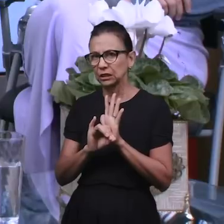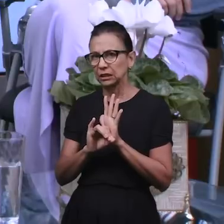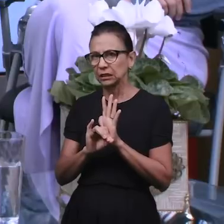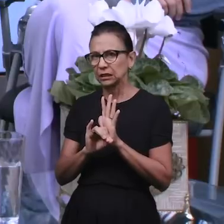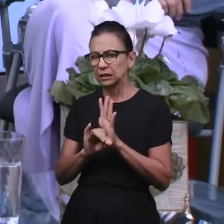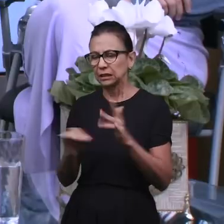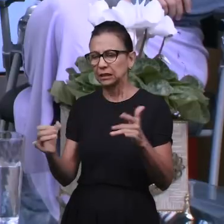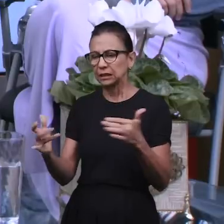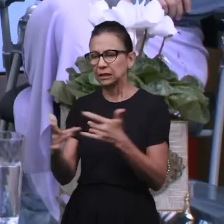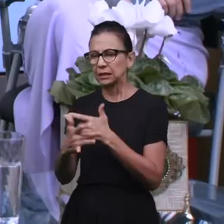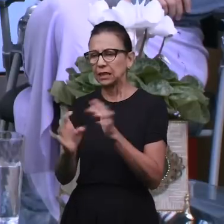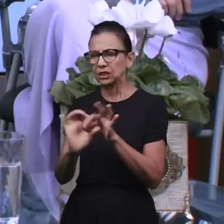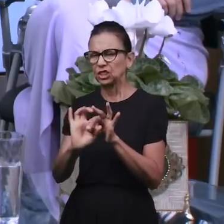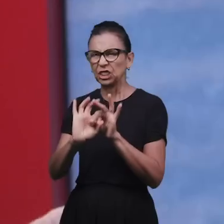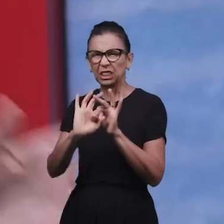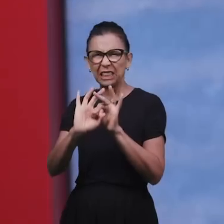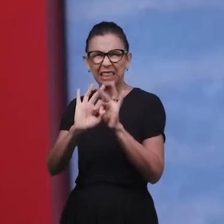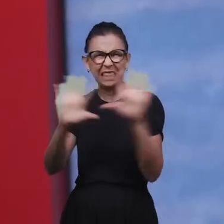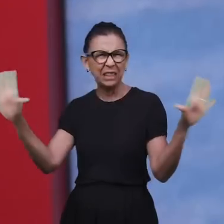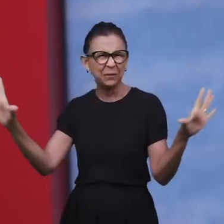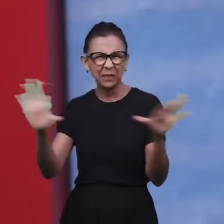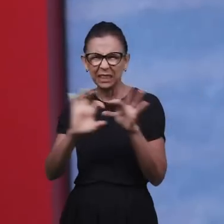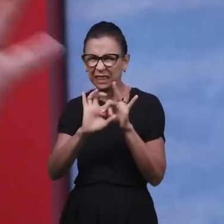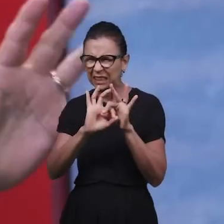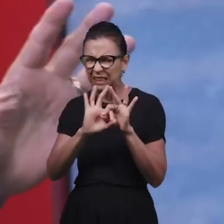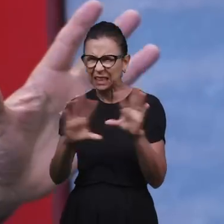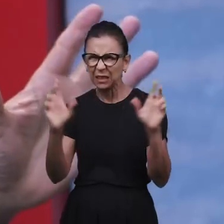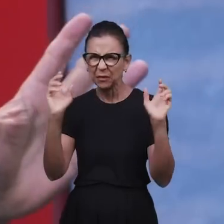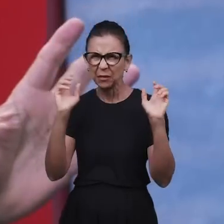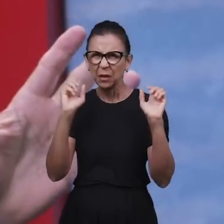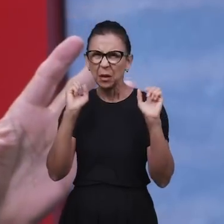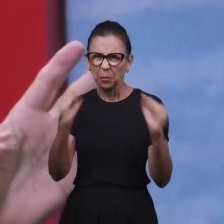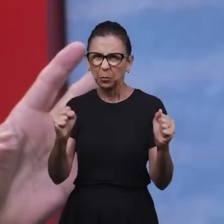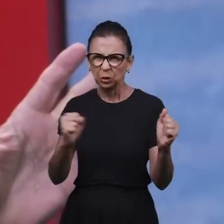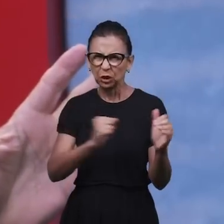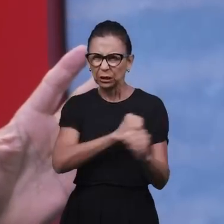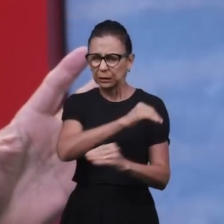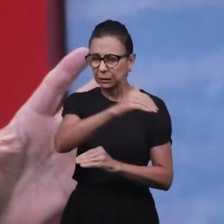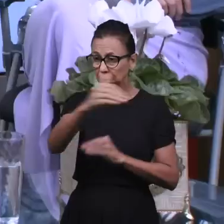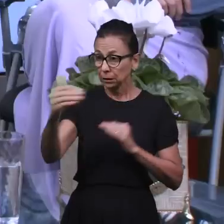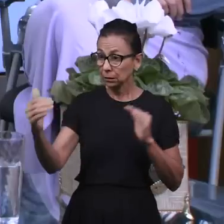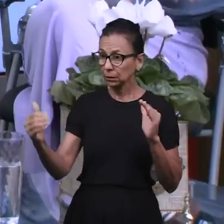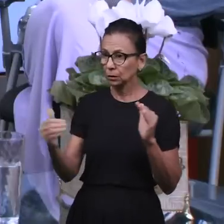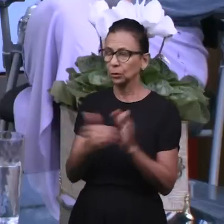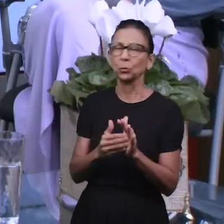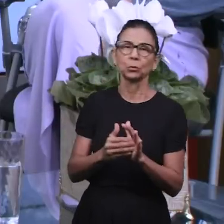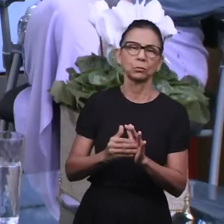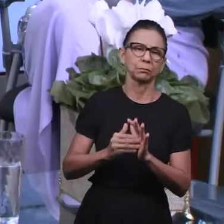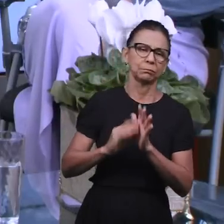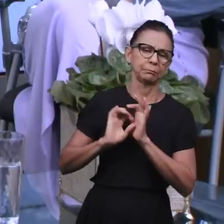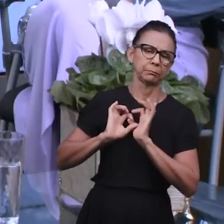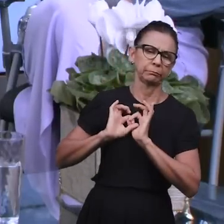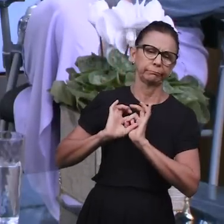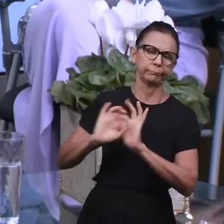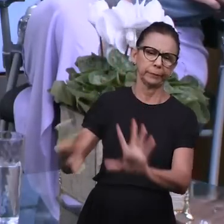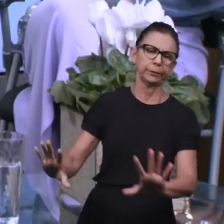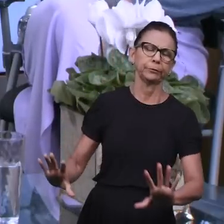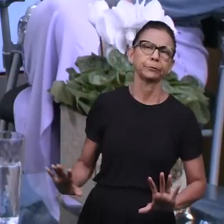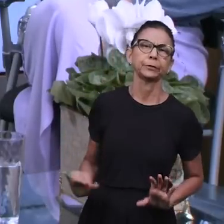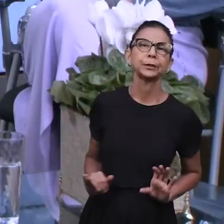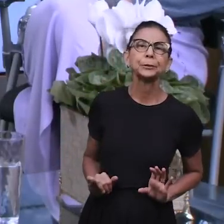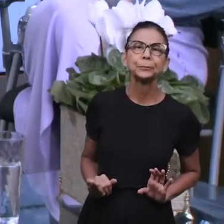Corinto, tudo era permitido. Podia fazer de tudo que você puder imaginar. Era um centro multicultural. Era